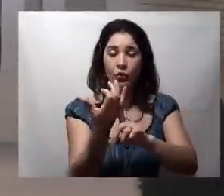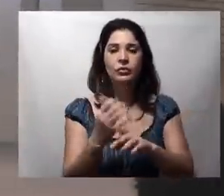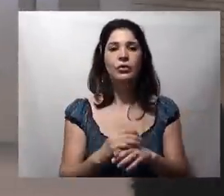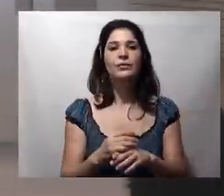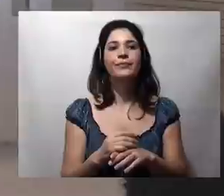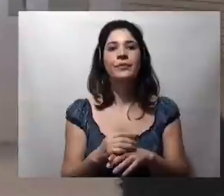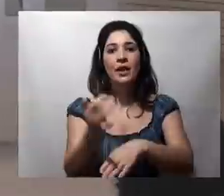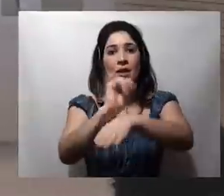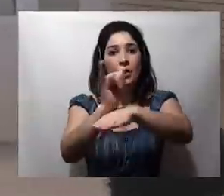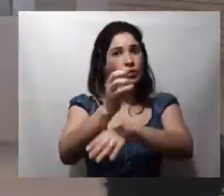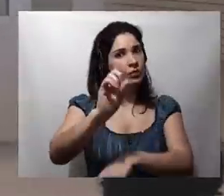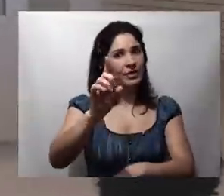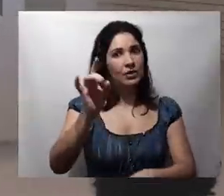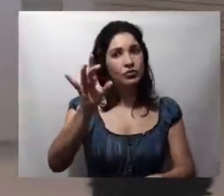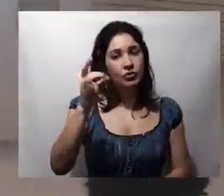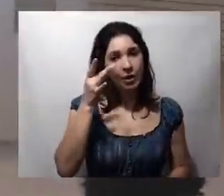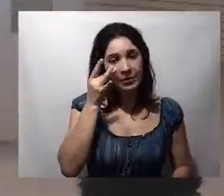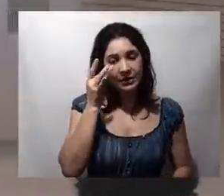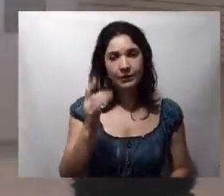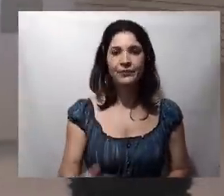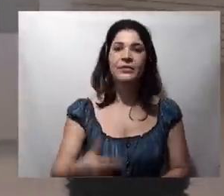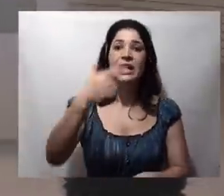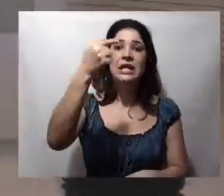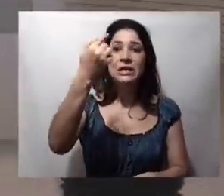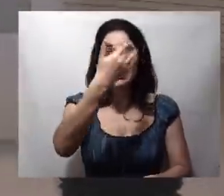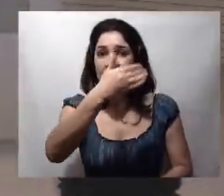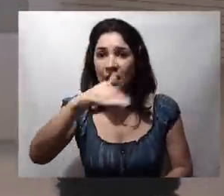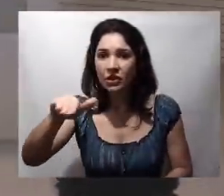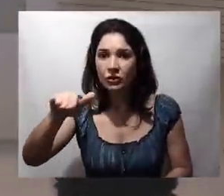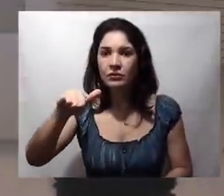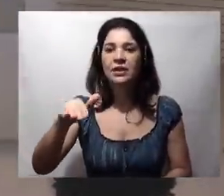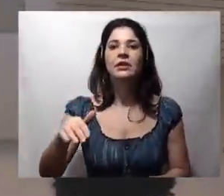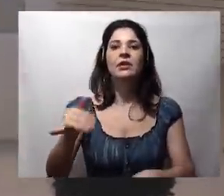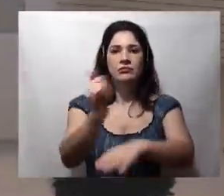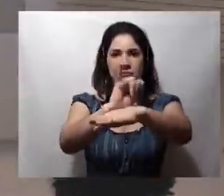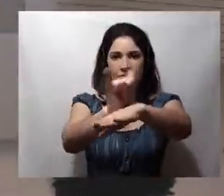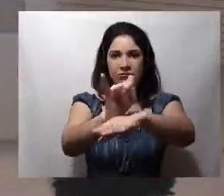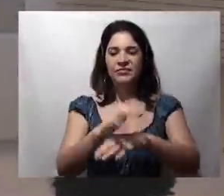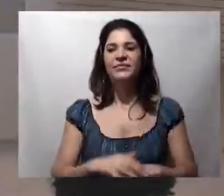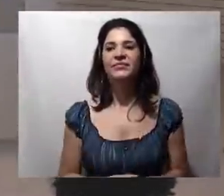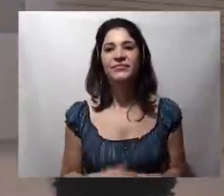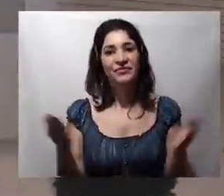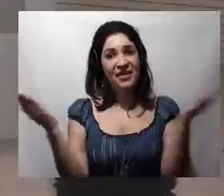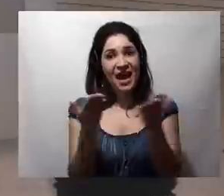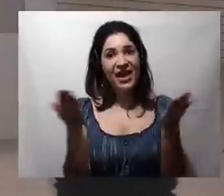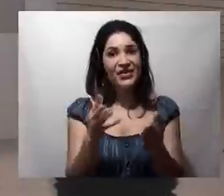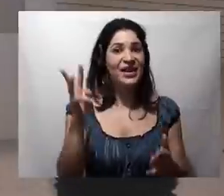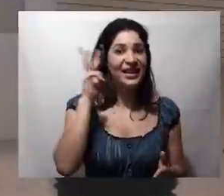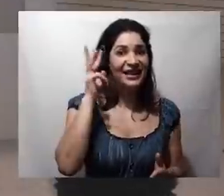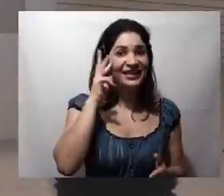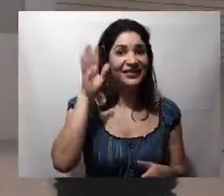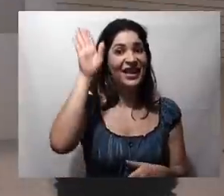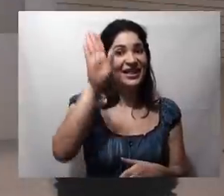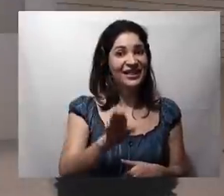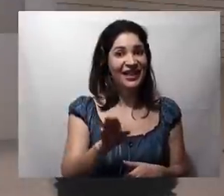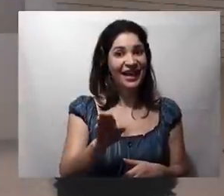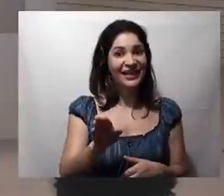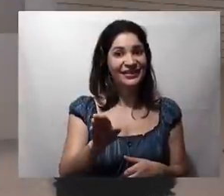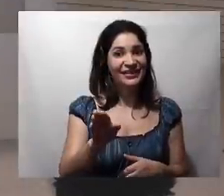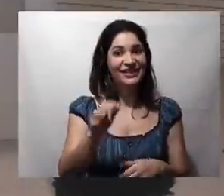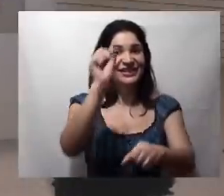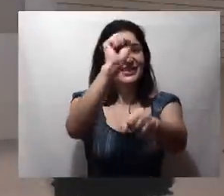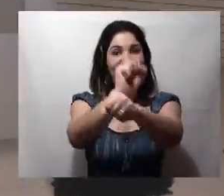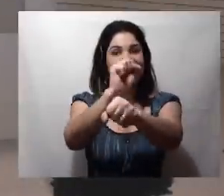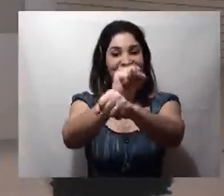transmitir o culto das 5 o e 7:30 19:30 agora na terça-feira nós ter matado da esperança